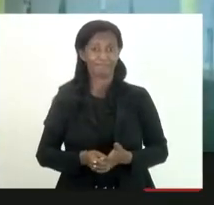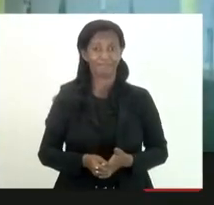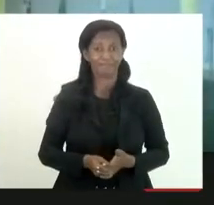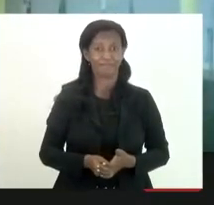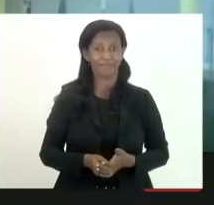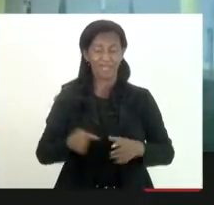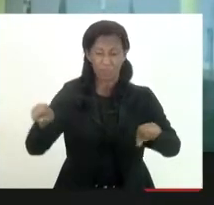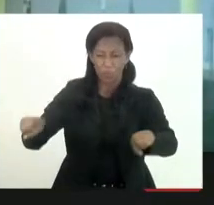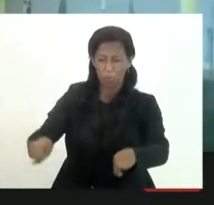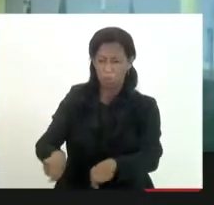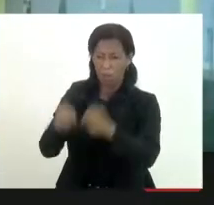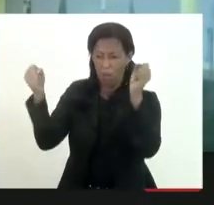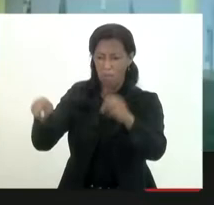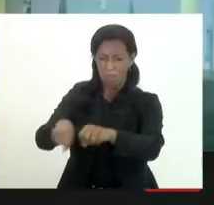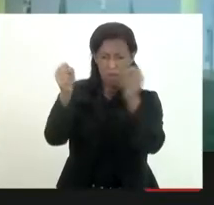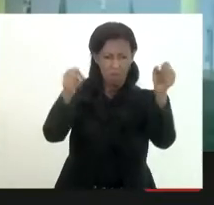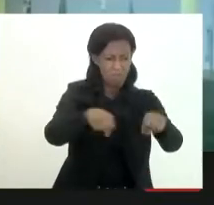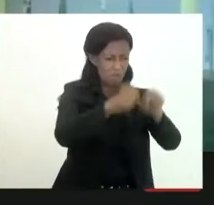destruído, quebrado,